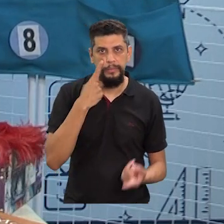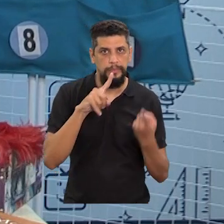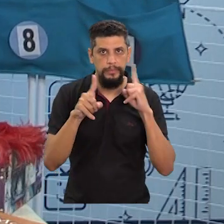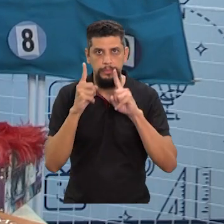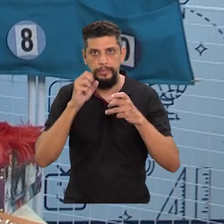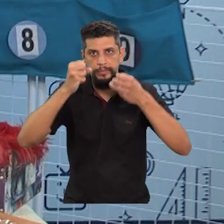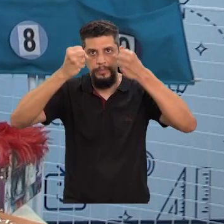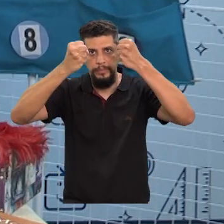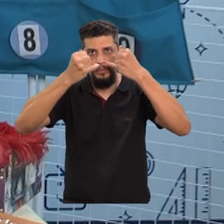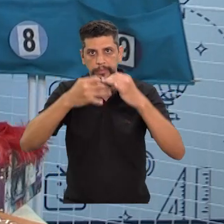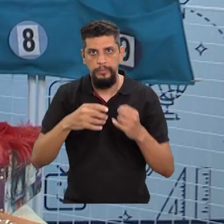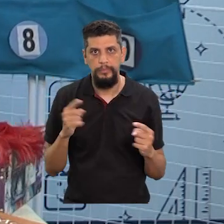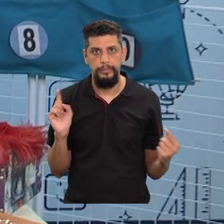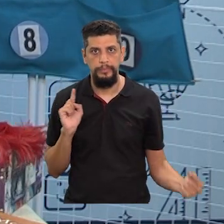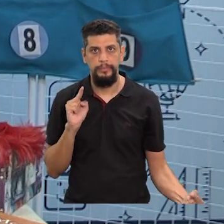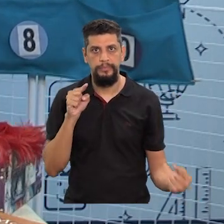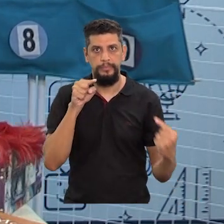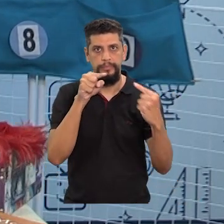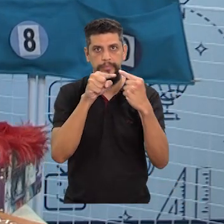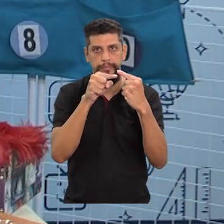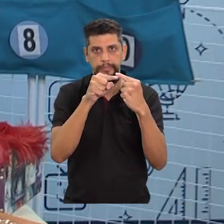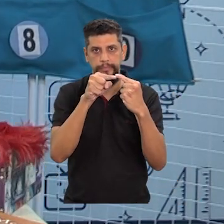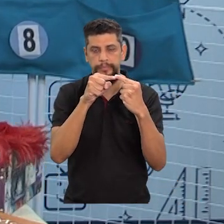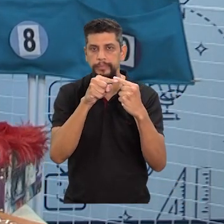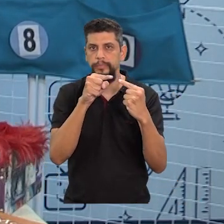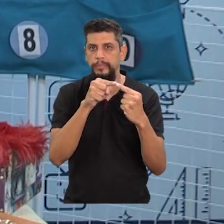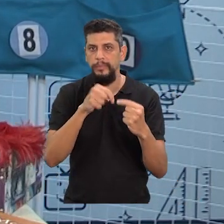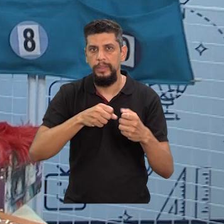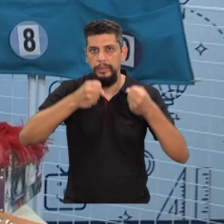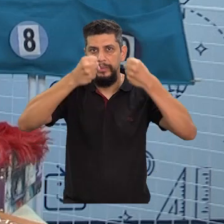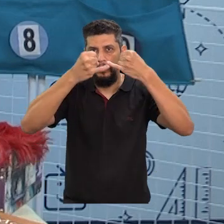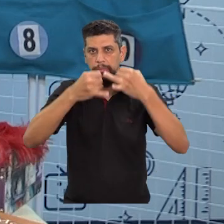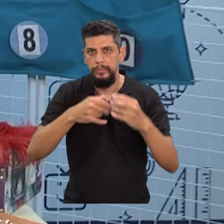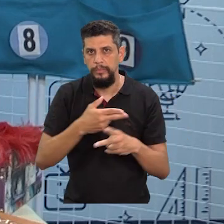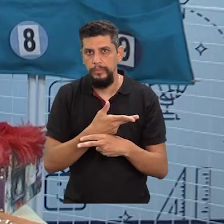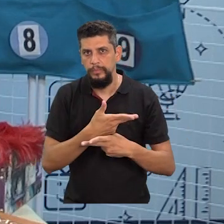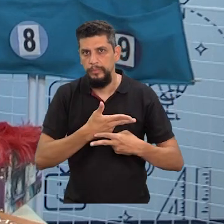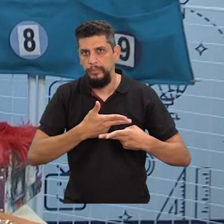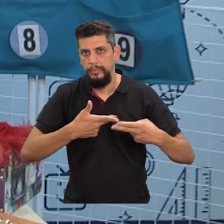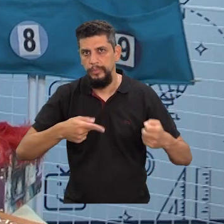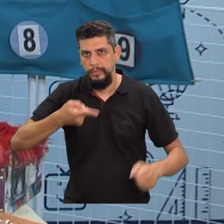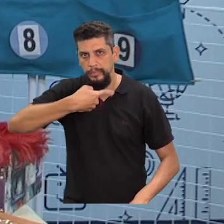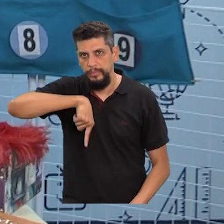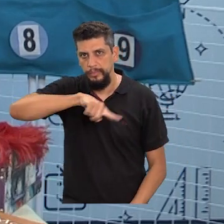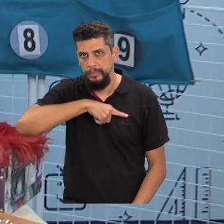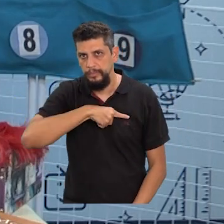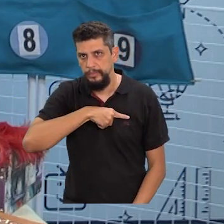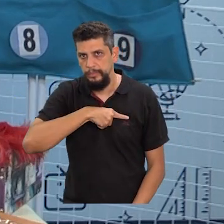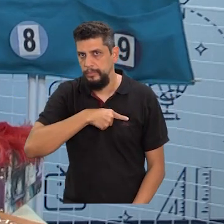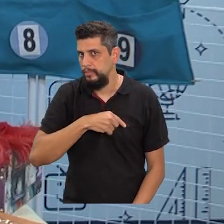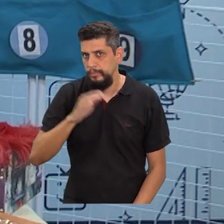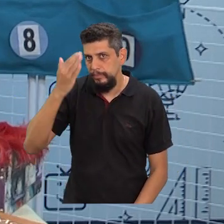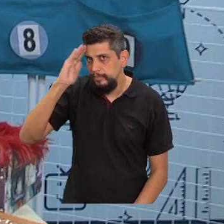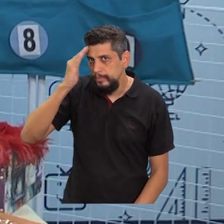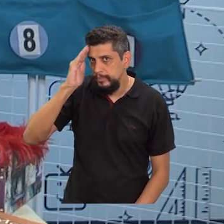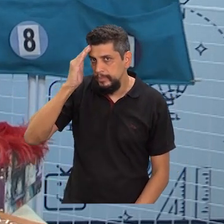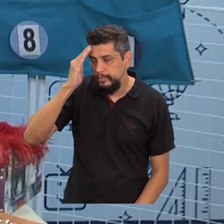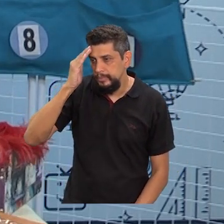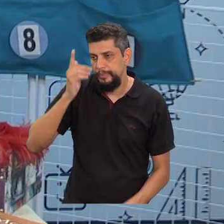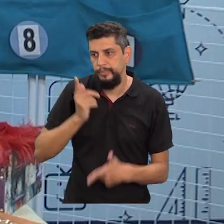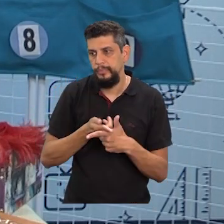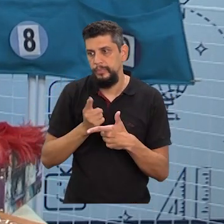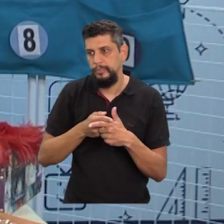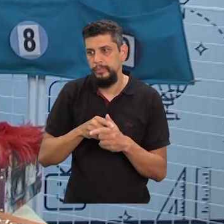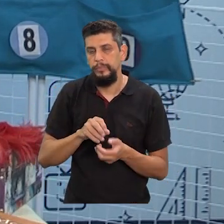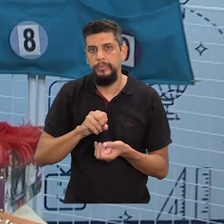A explicação. Então, um dos objetivos do mito é explicar algum fenômeno, alguma coisa que a gente não entende.